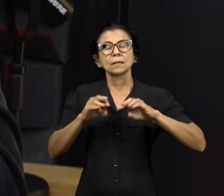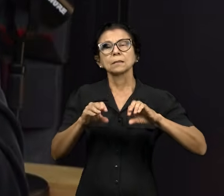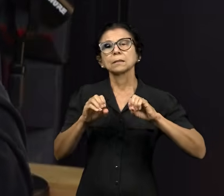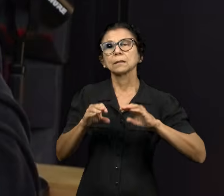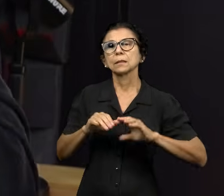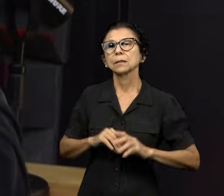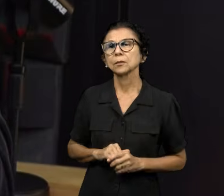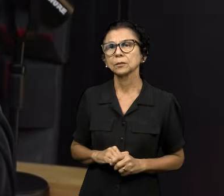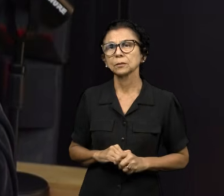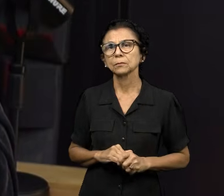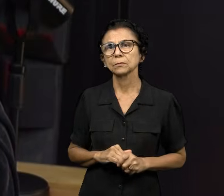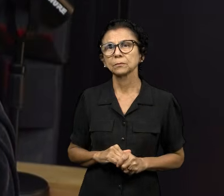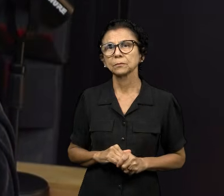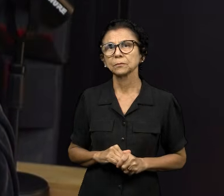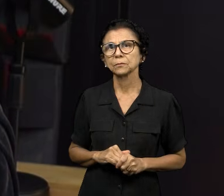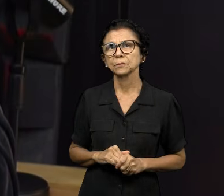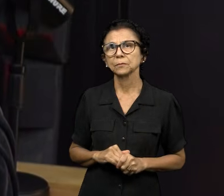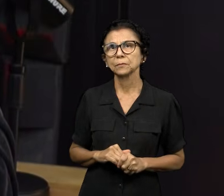ensinar que